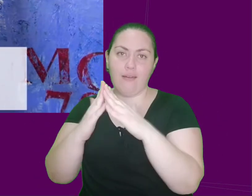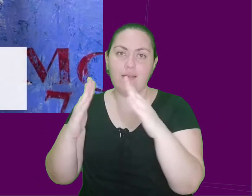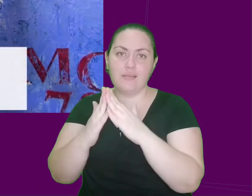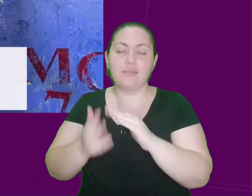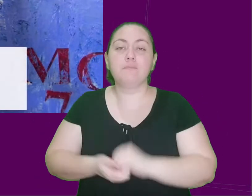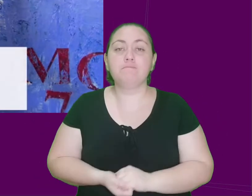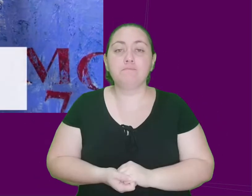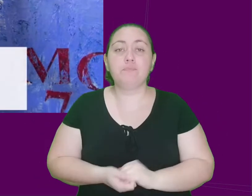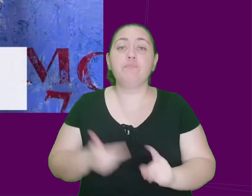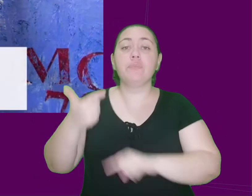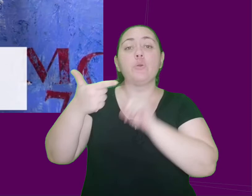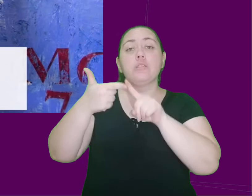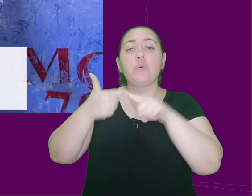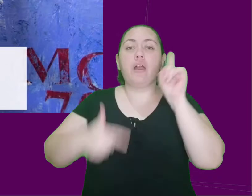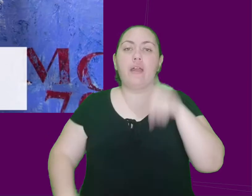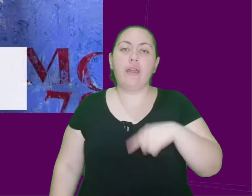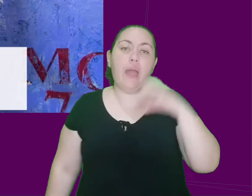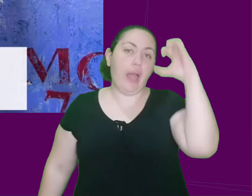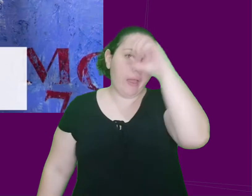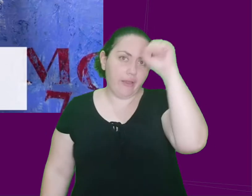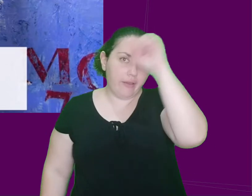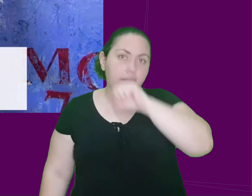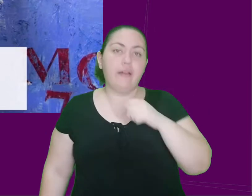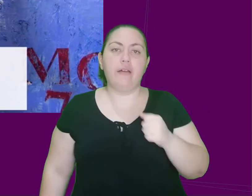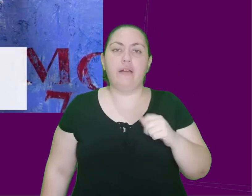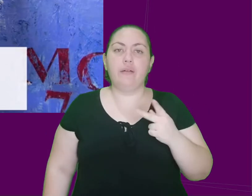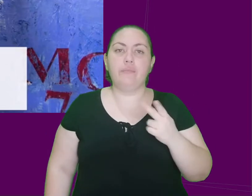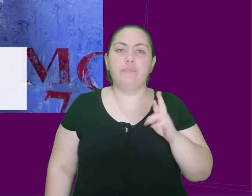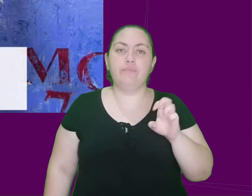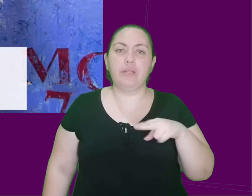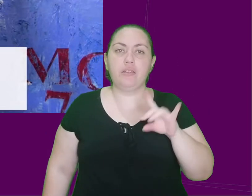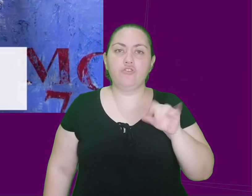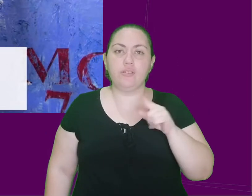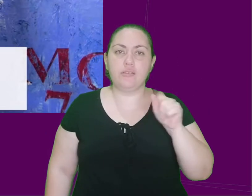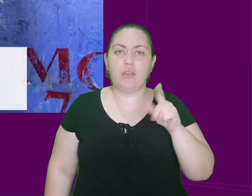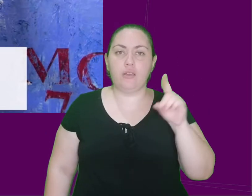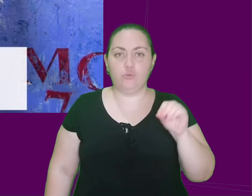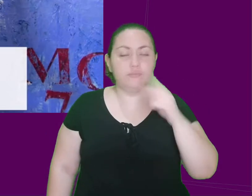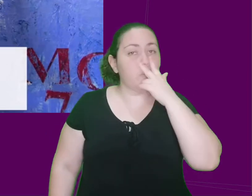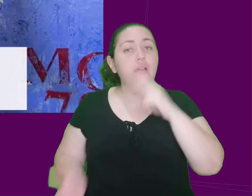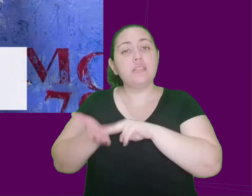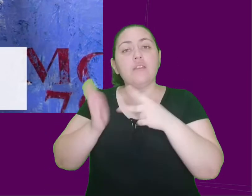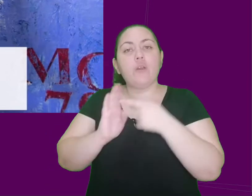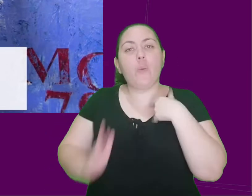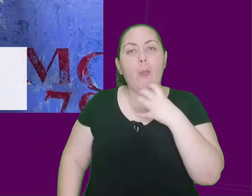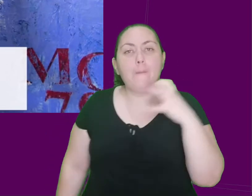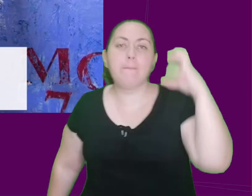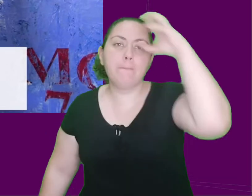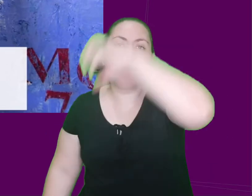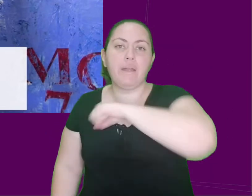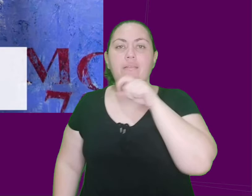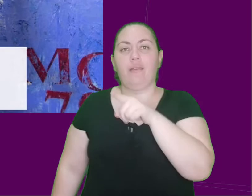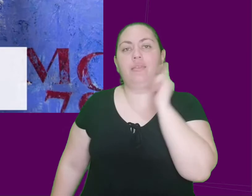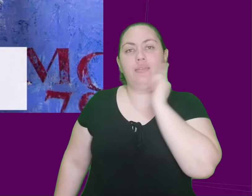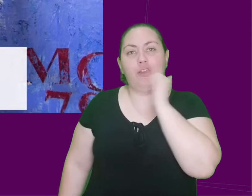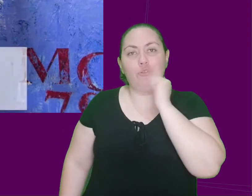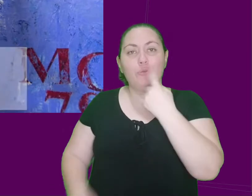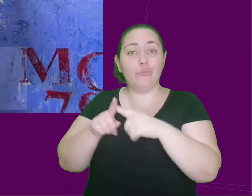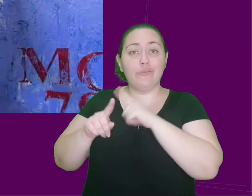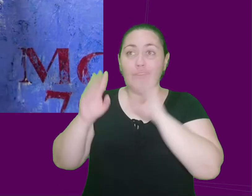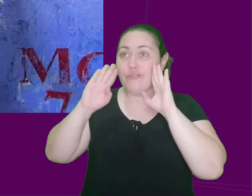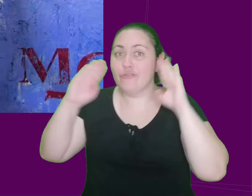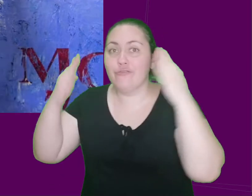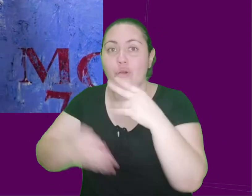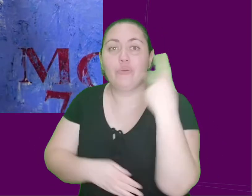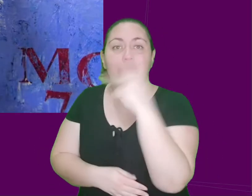O segundo seria aprendizado, como o título diz, trataria de um aprendizado desse narrador, que é centrado em um acontecimento importante da